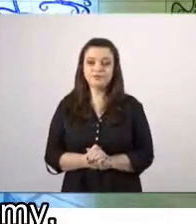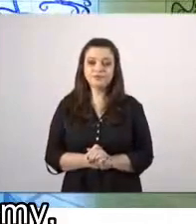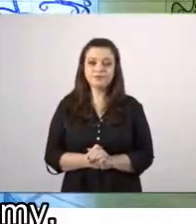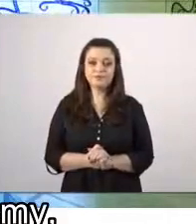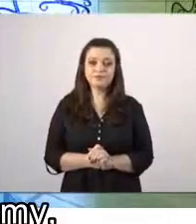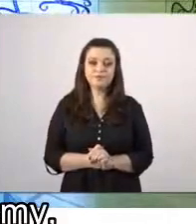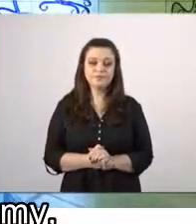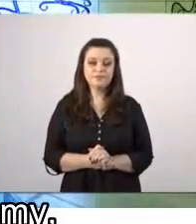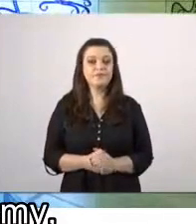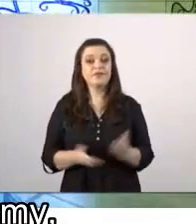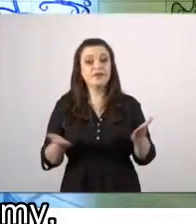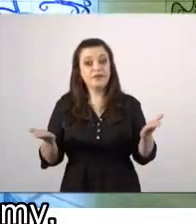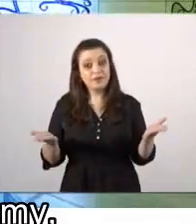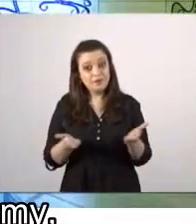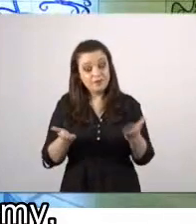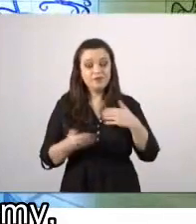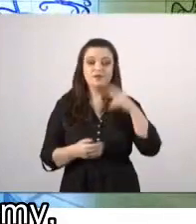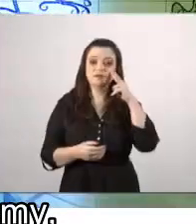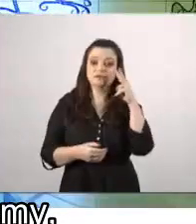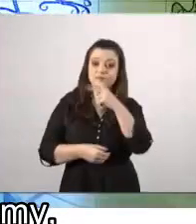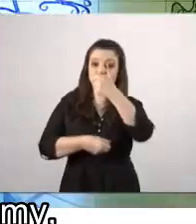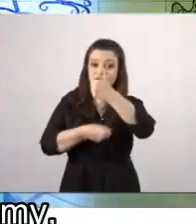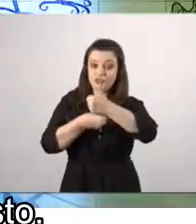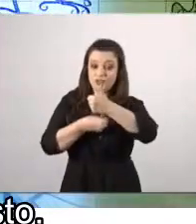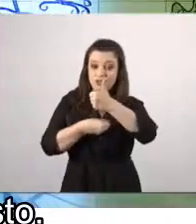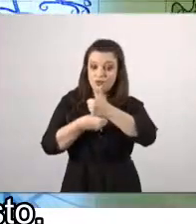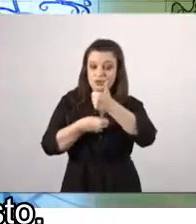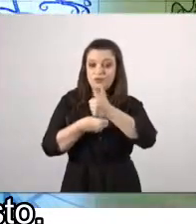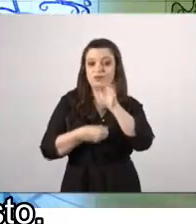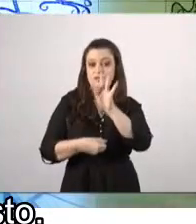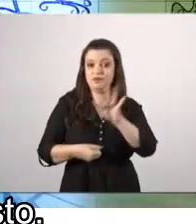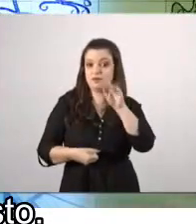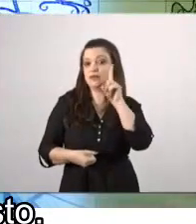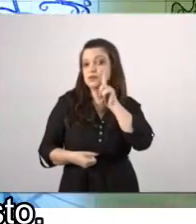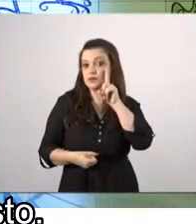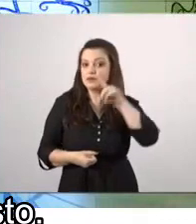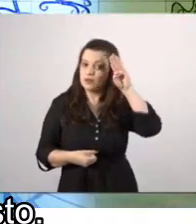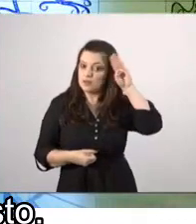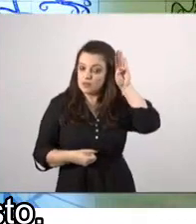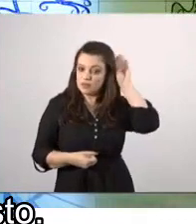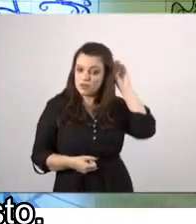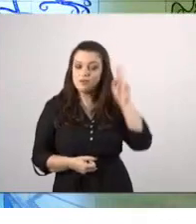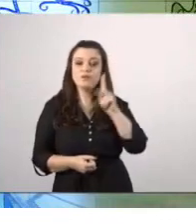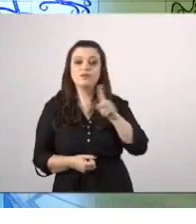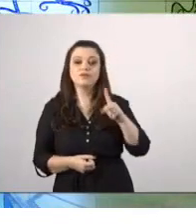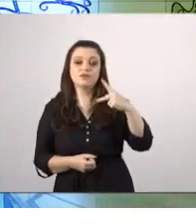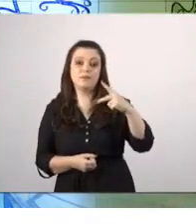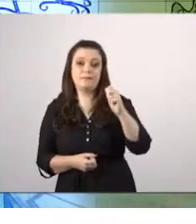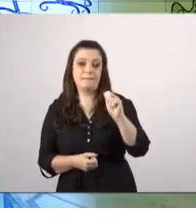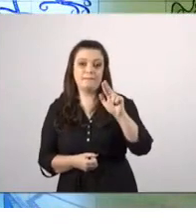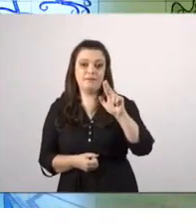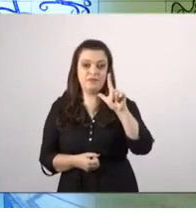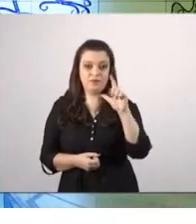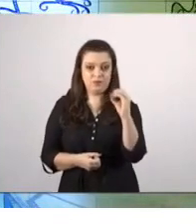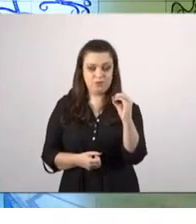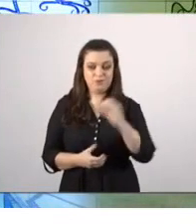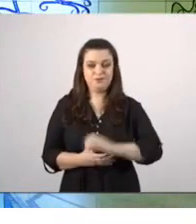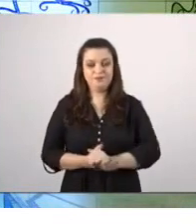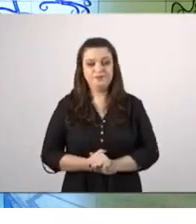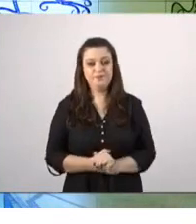Nós ouviremos agora a mensagem do diretor do American Academy, professor Paulo Otávio Mussi Augusto.